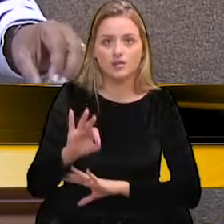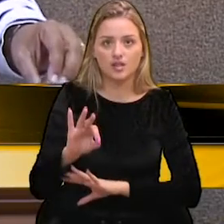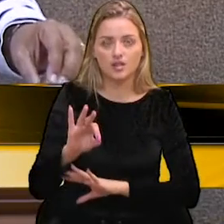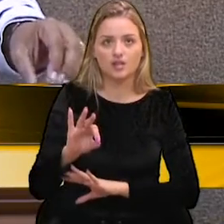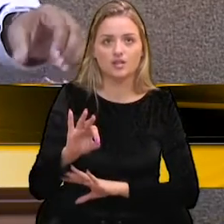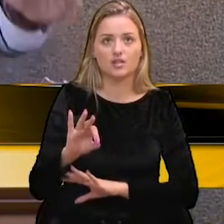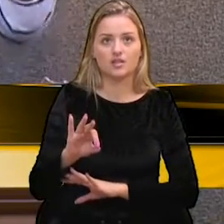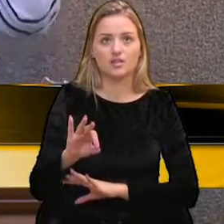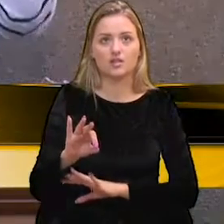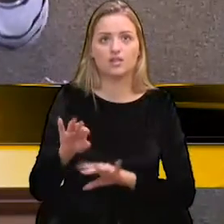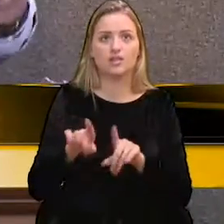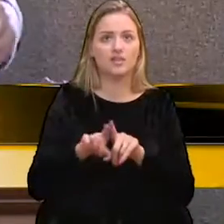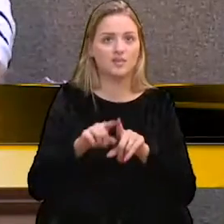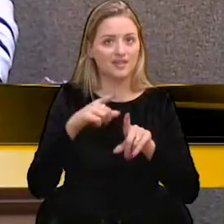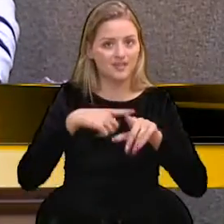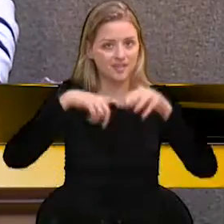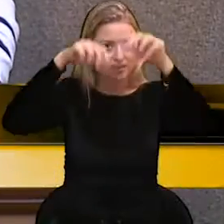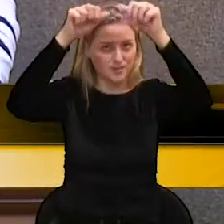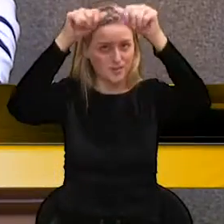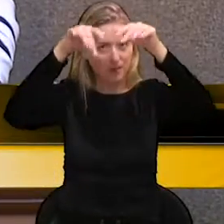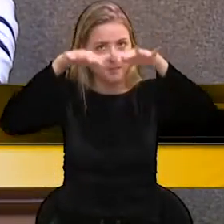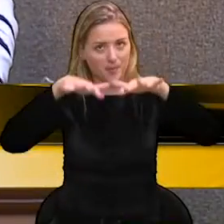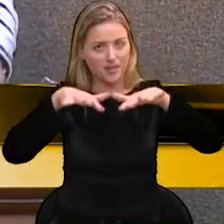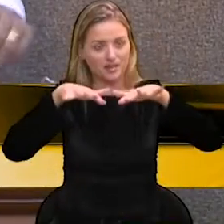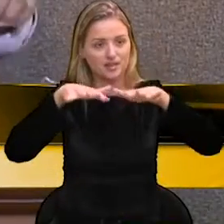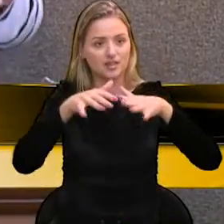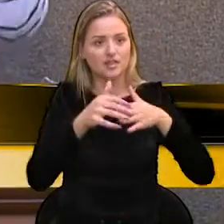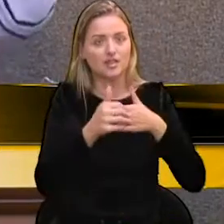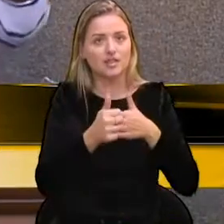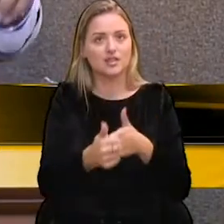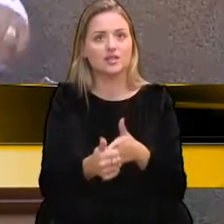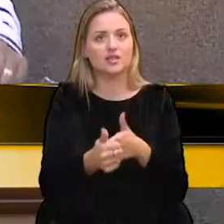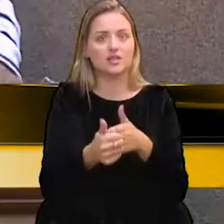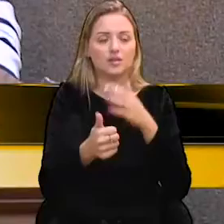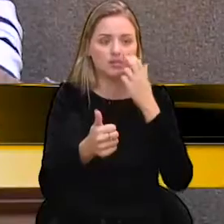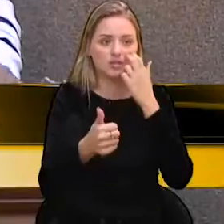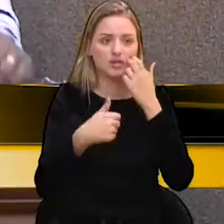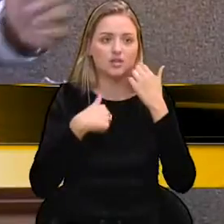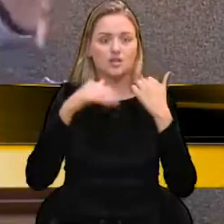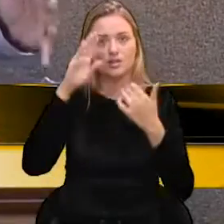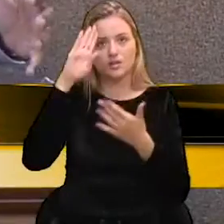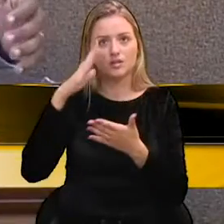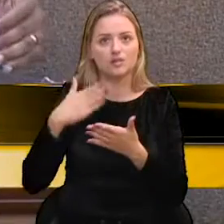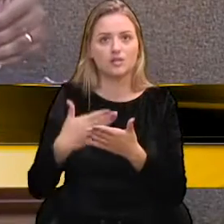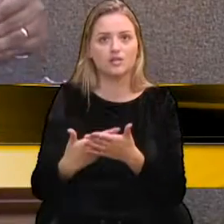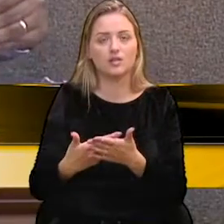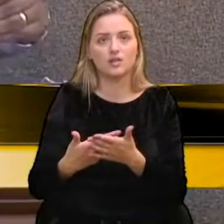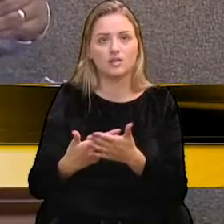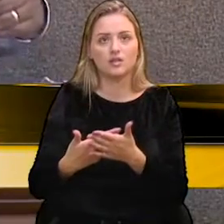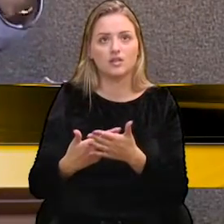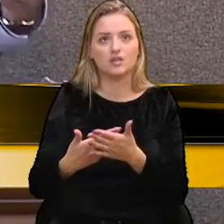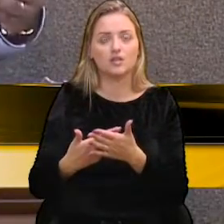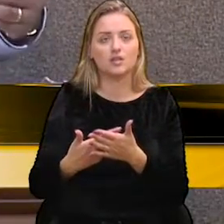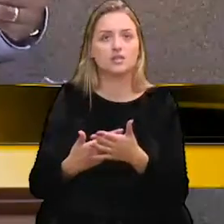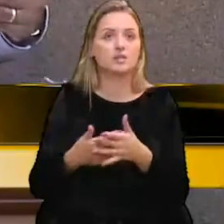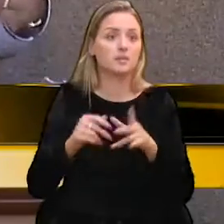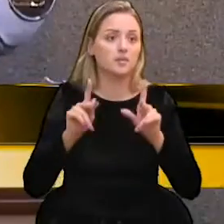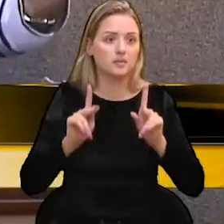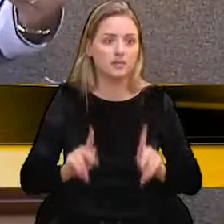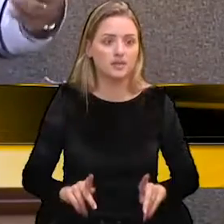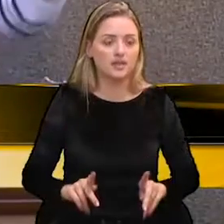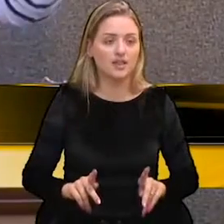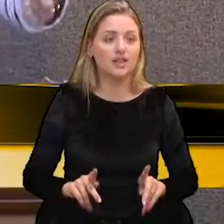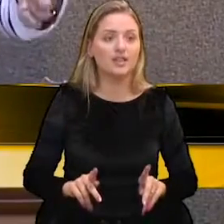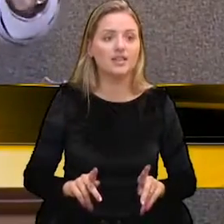foi bem abençoada e conduzida por aqueles que também acredito muito que os santos, eles foram pessoas que, de